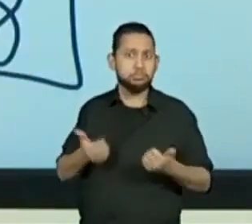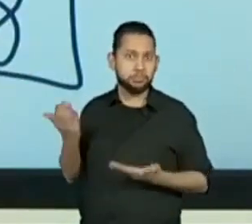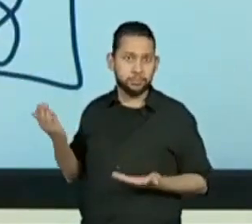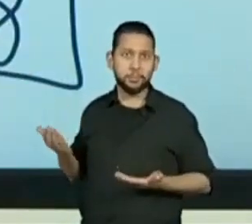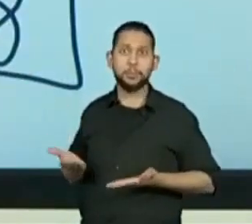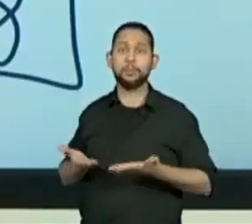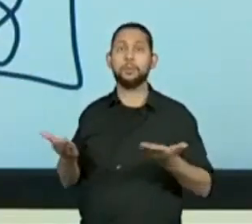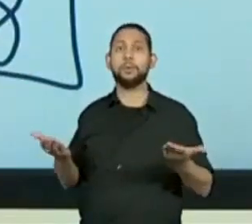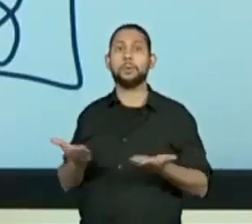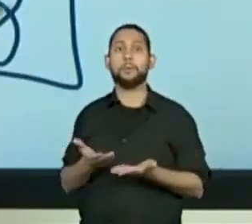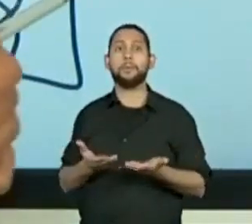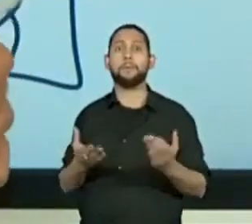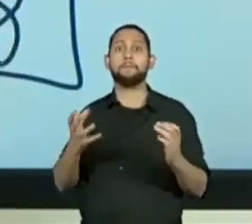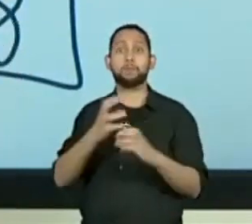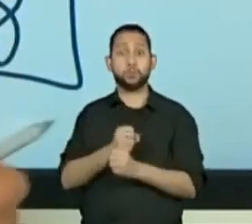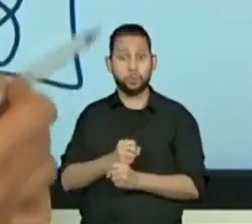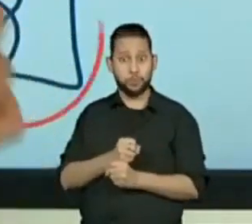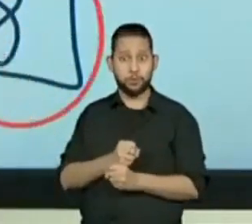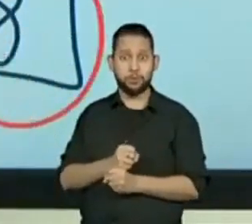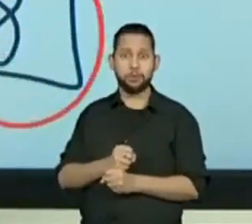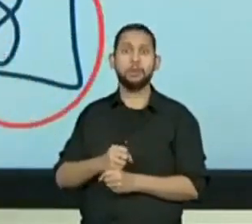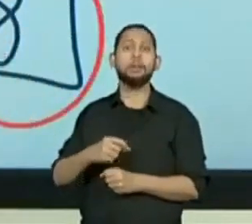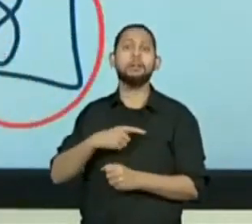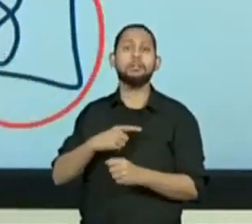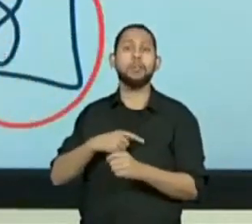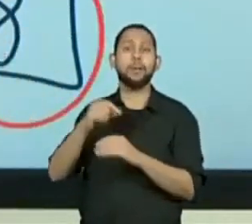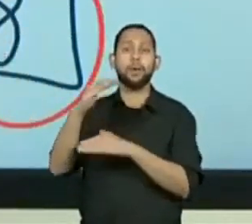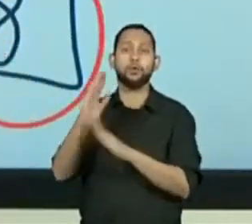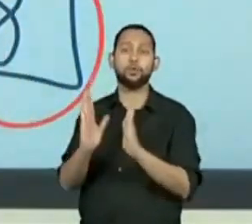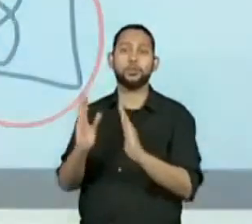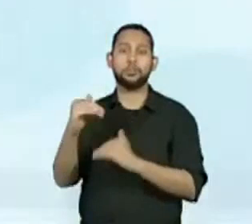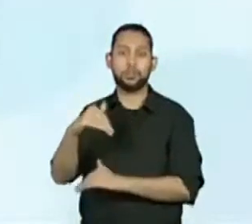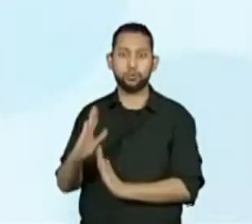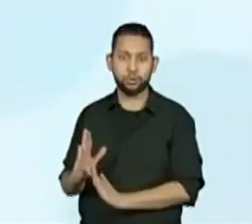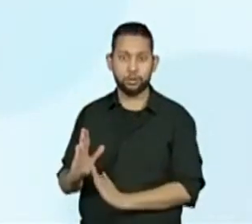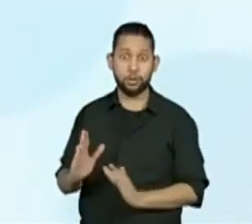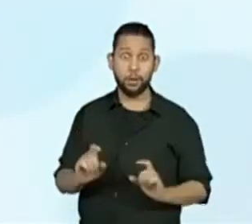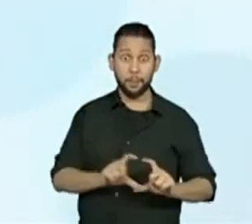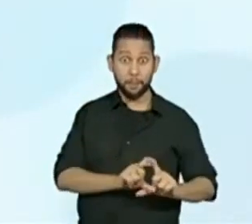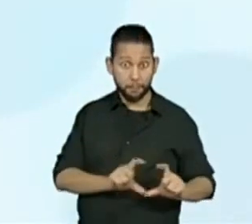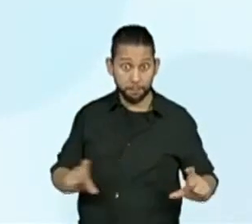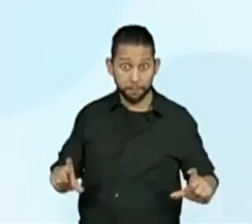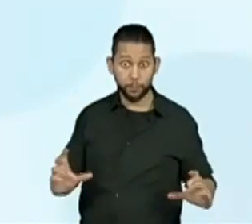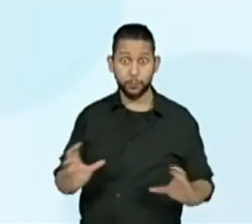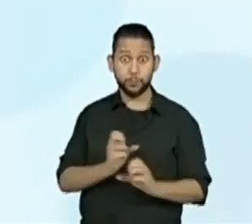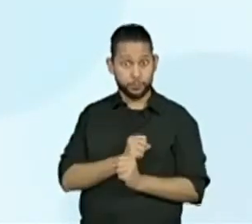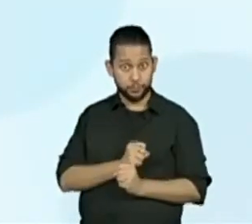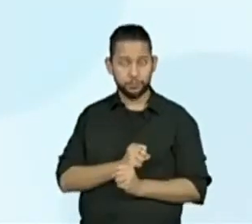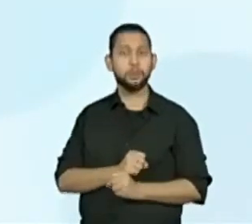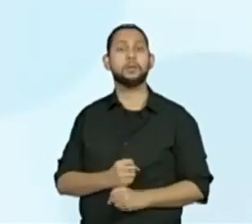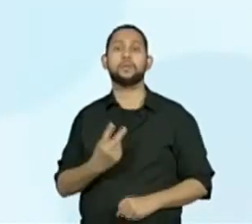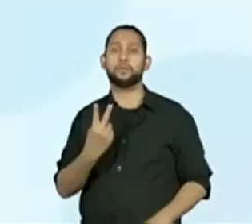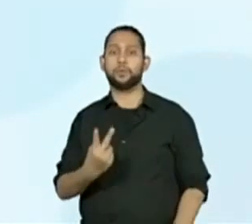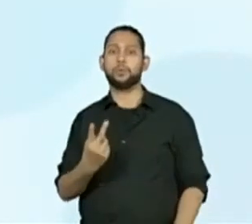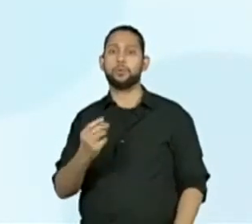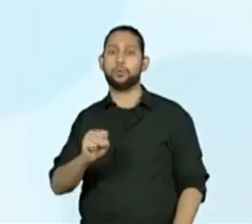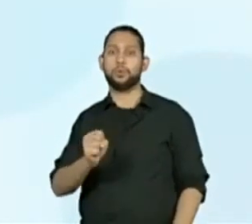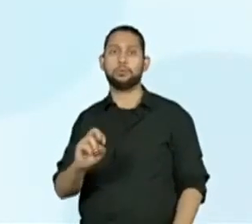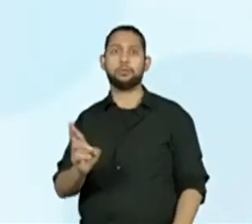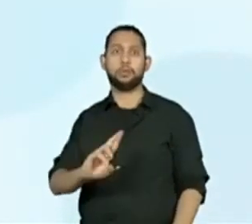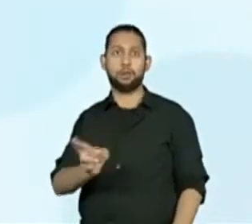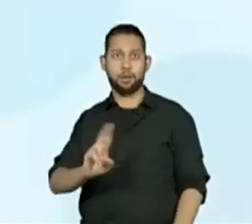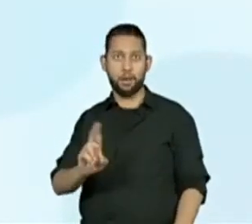somo aqui as caixinhas e vou obter 28 reais